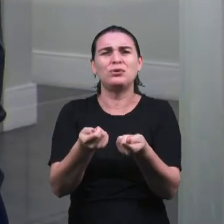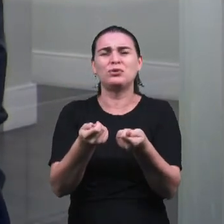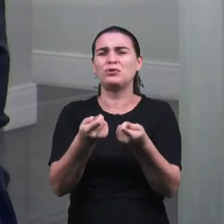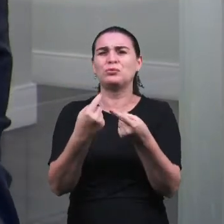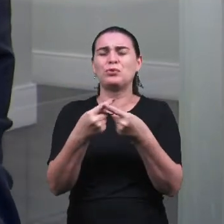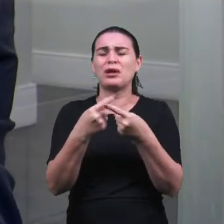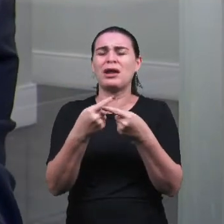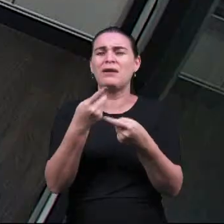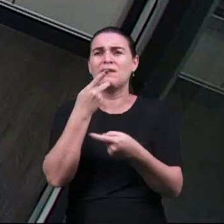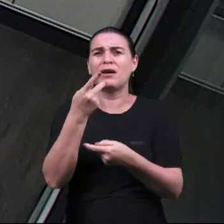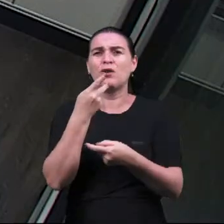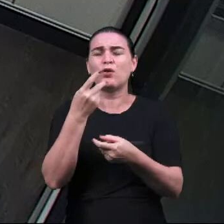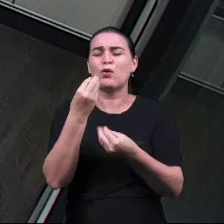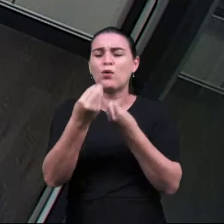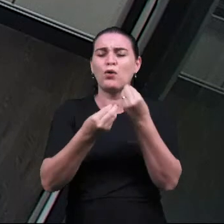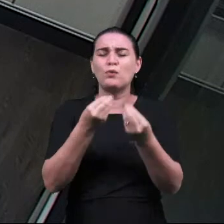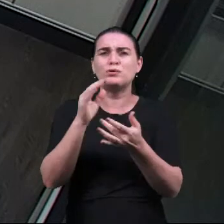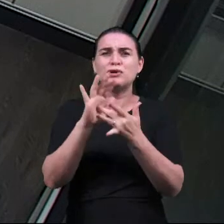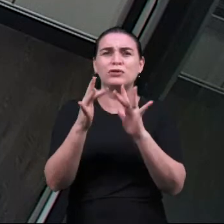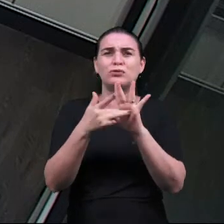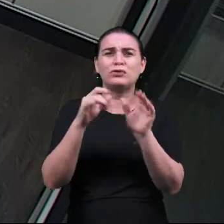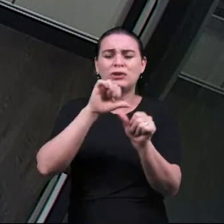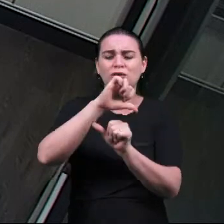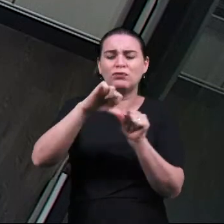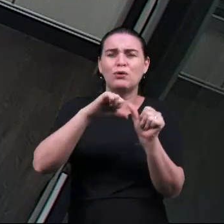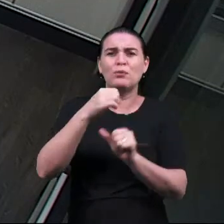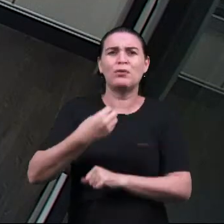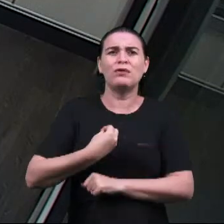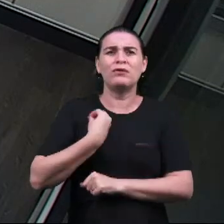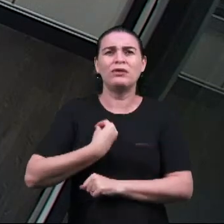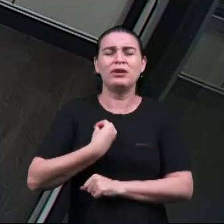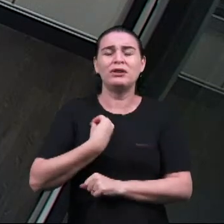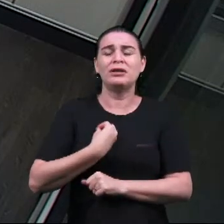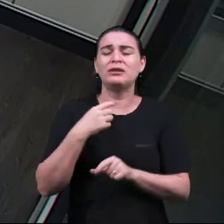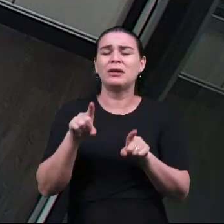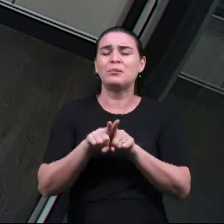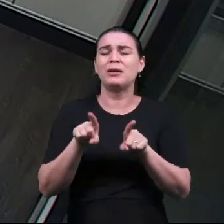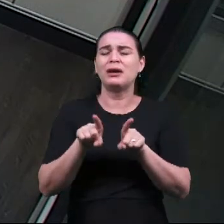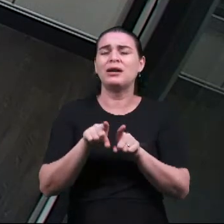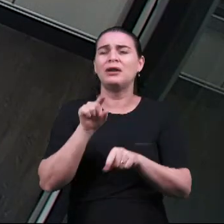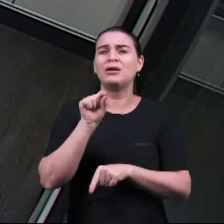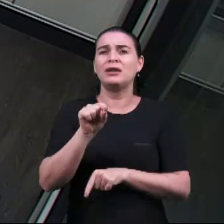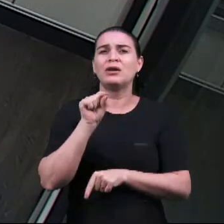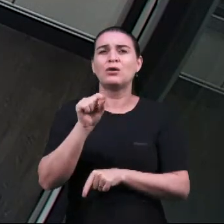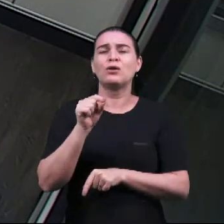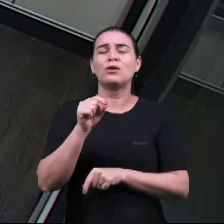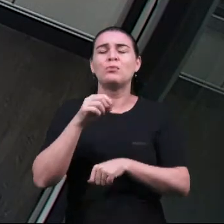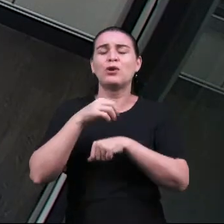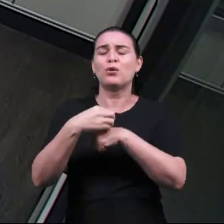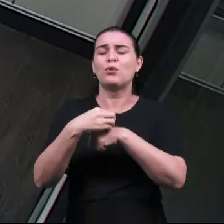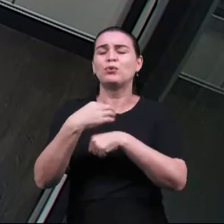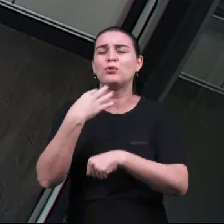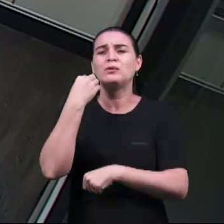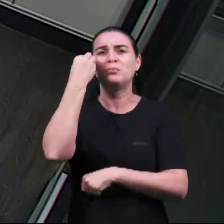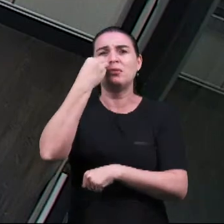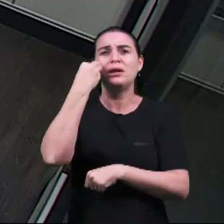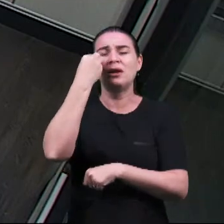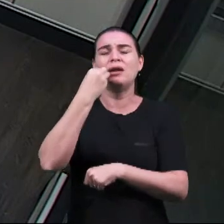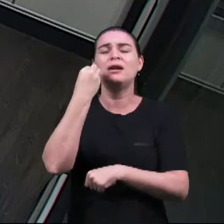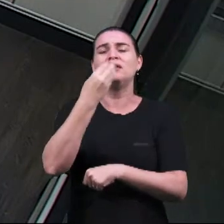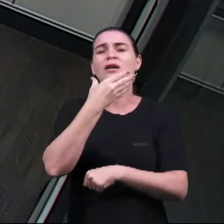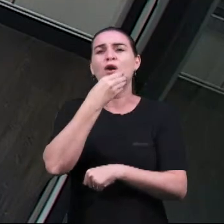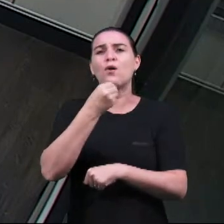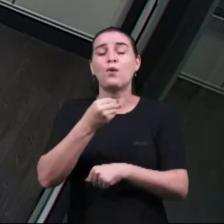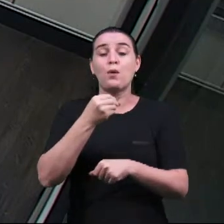muito especial. E eu já conheci com o pastor Luiz Carlos aqui, ele está conosco da madrugada, e ele me contou essa experiência. E eu achei maravilhosa. Eu